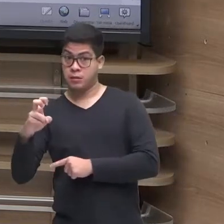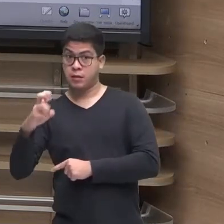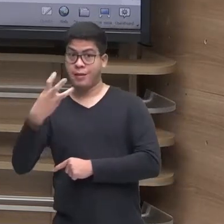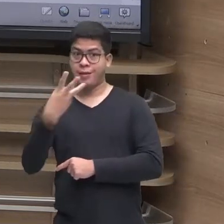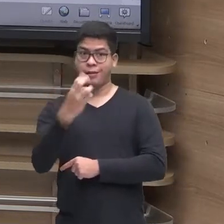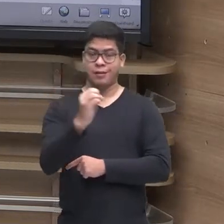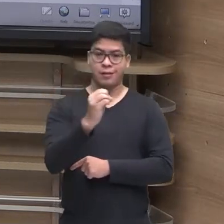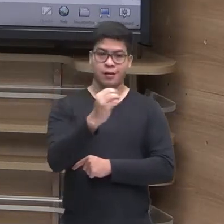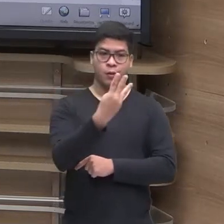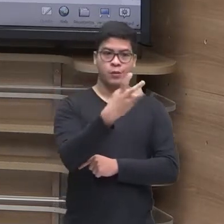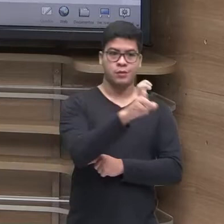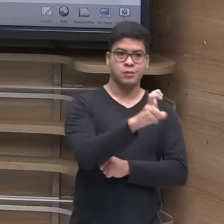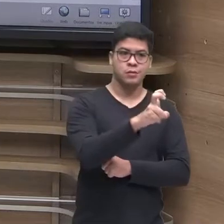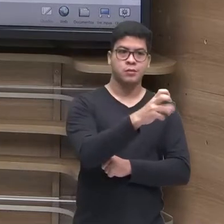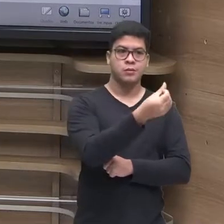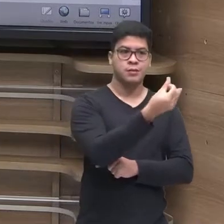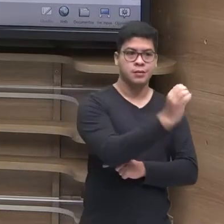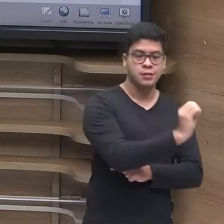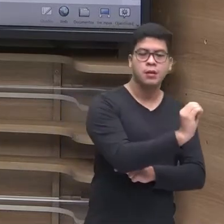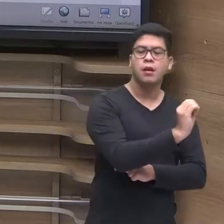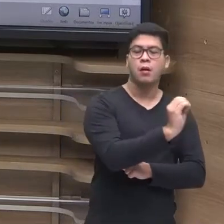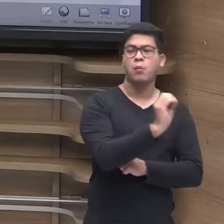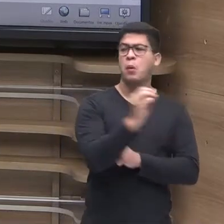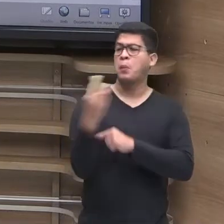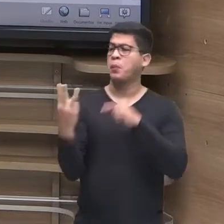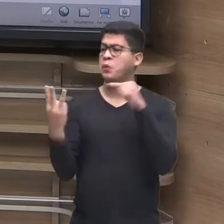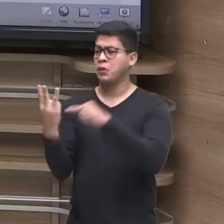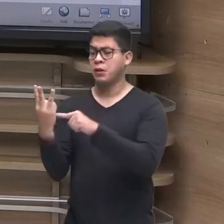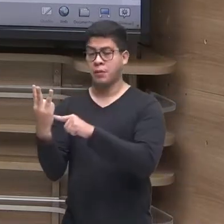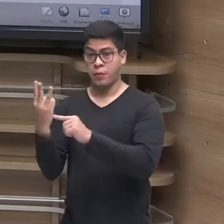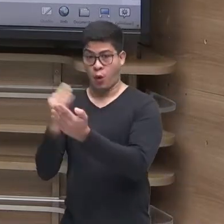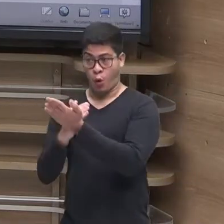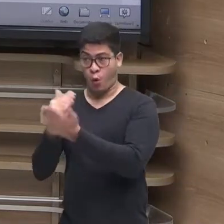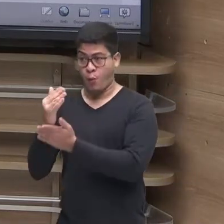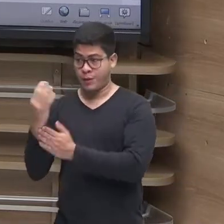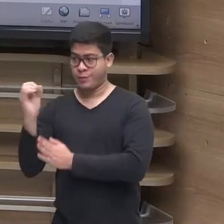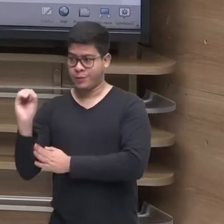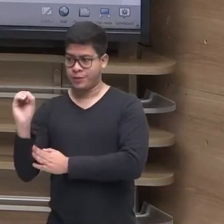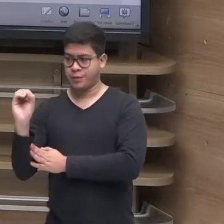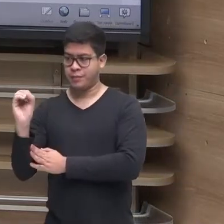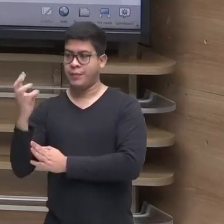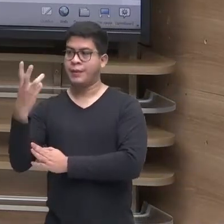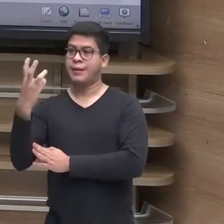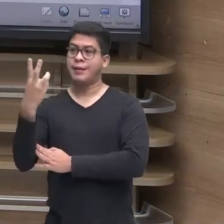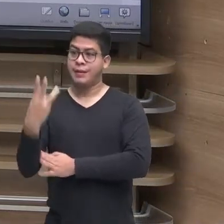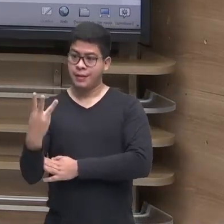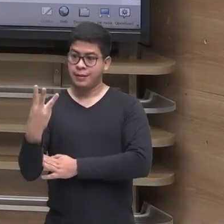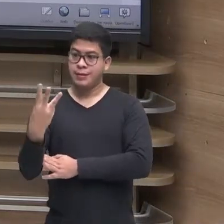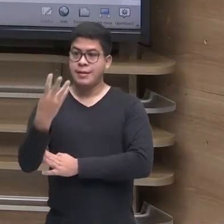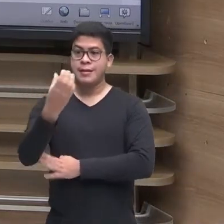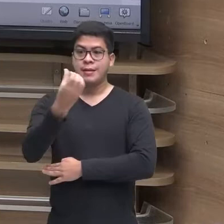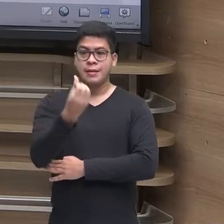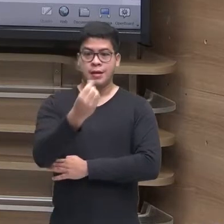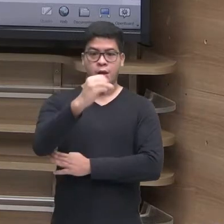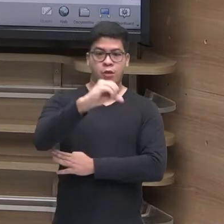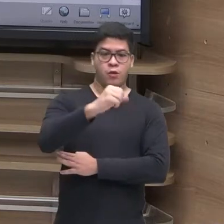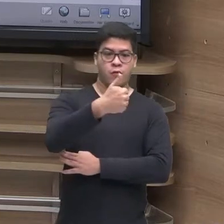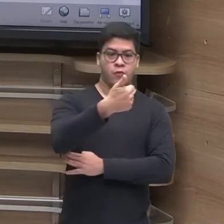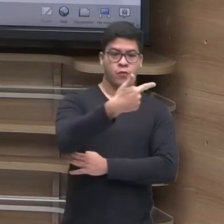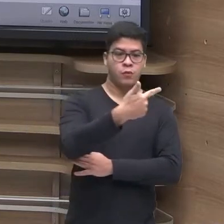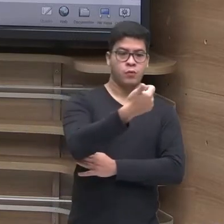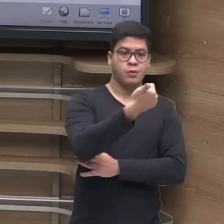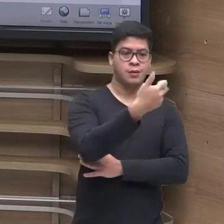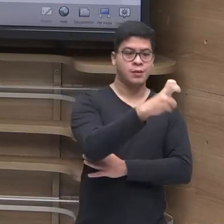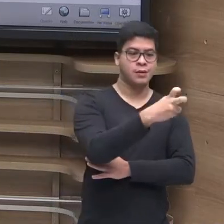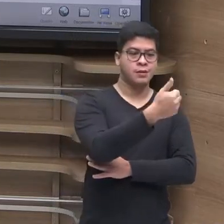quero descobrir o múltiplo de 3, por exemplo. Começa no 0, tá? 0, 3, 6, 9, 12, 15,